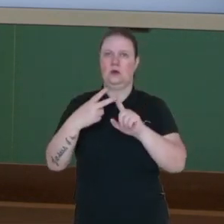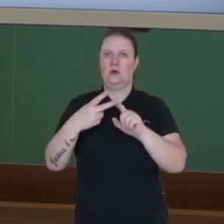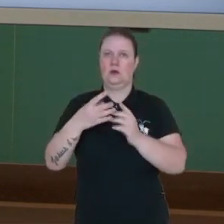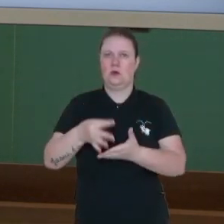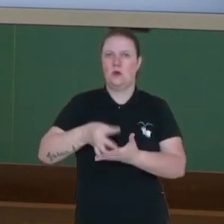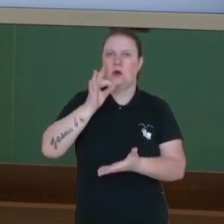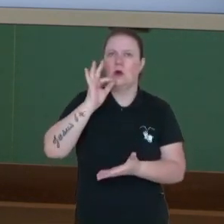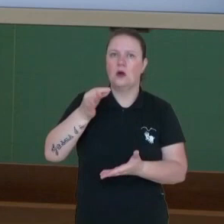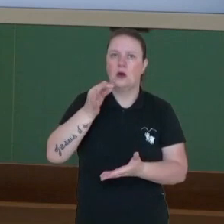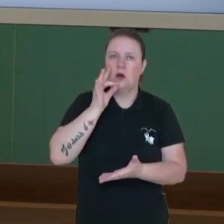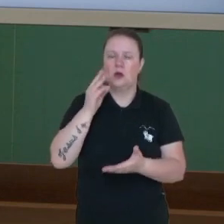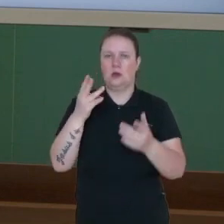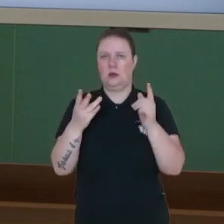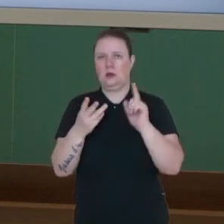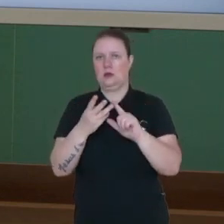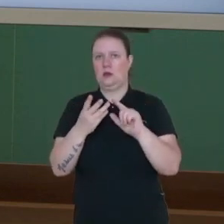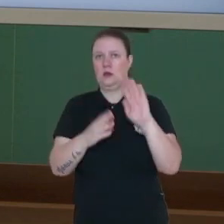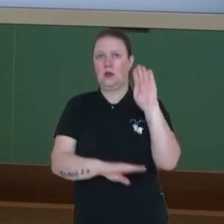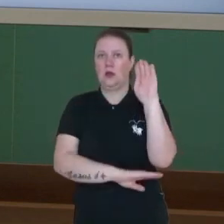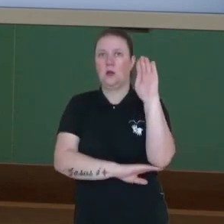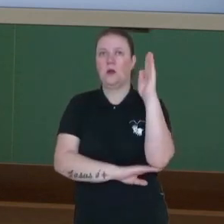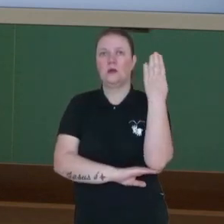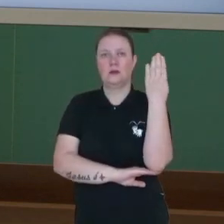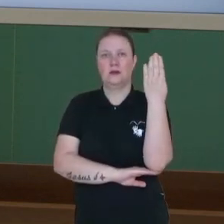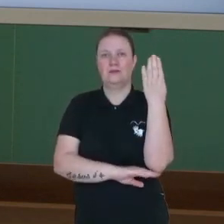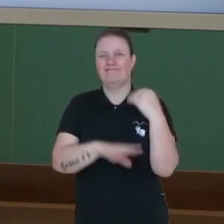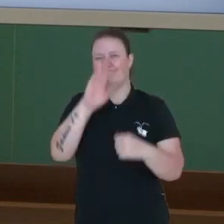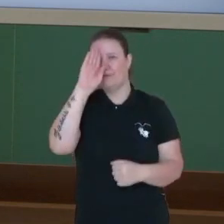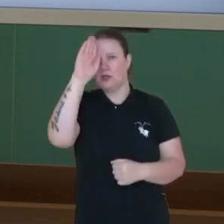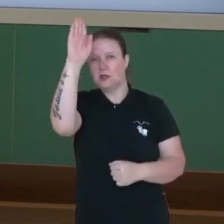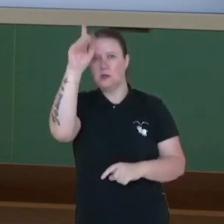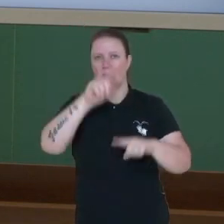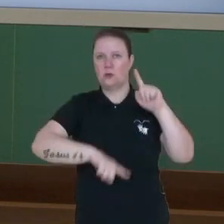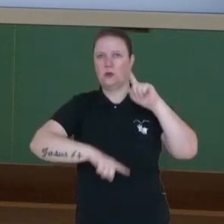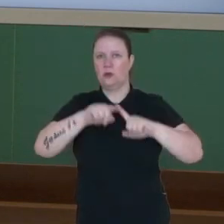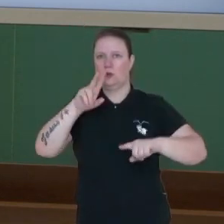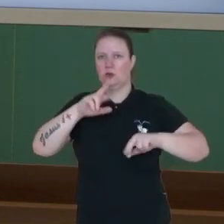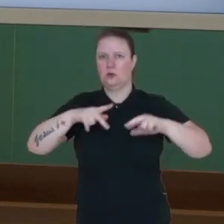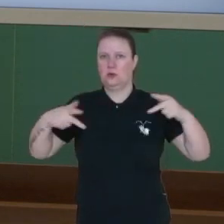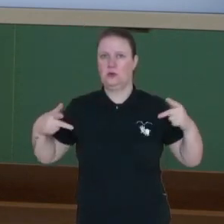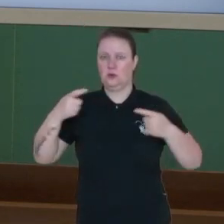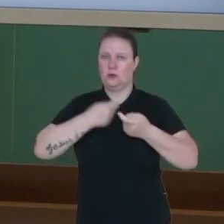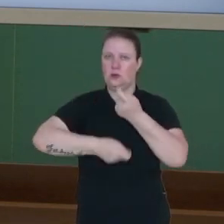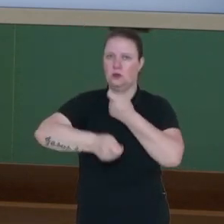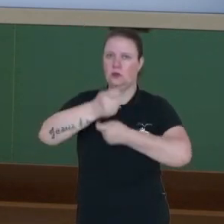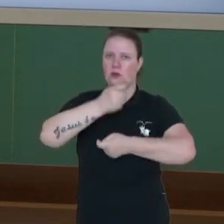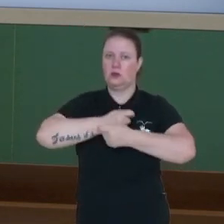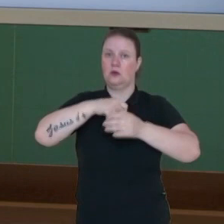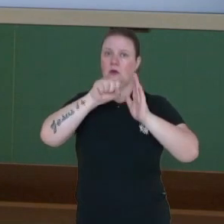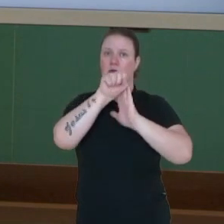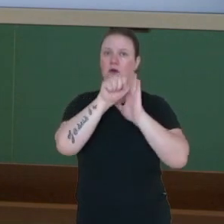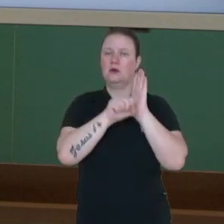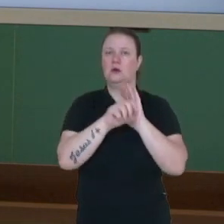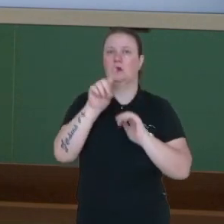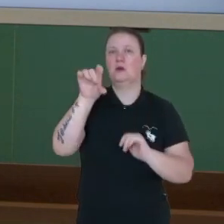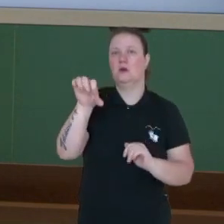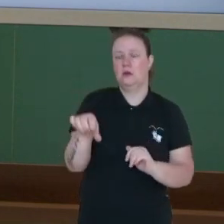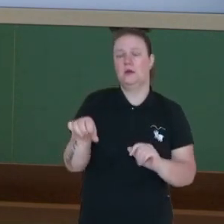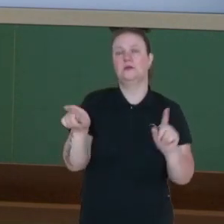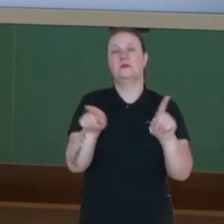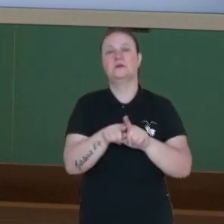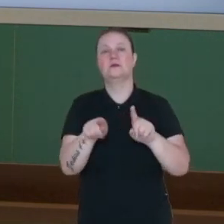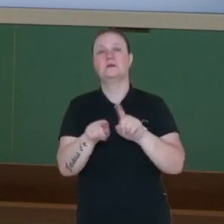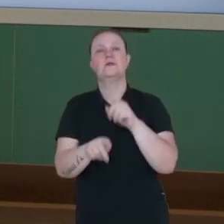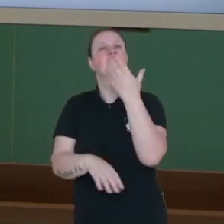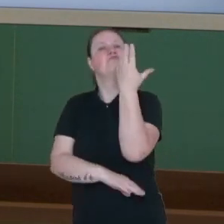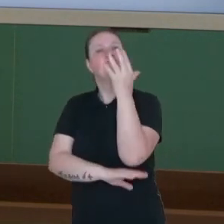se tornar aí principais produtos econômicos do Paraná no século XIX, né? E a floresta da